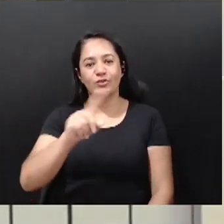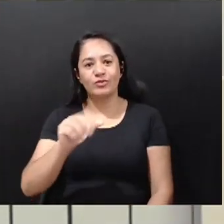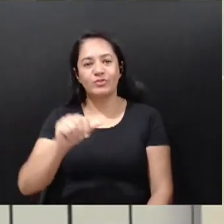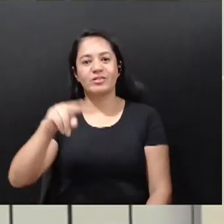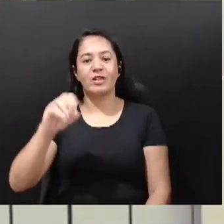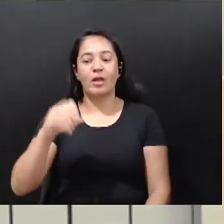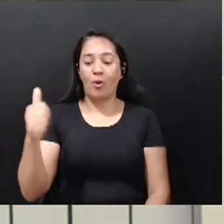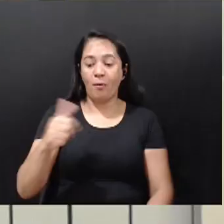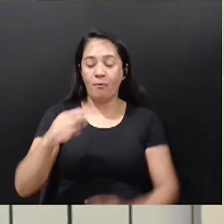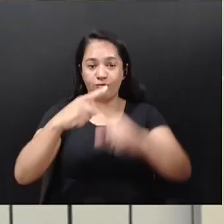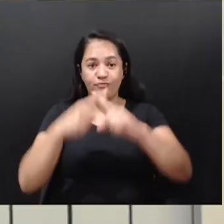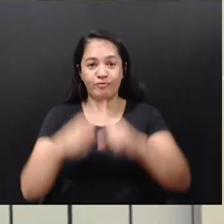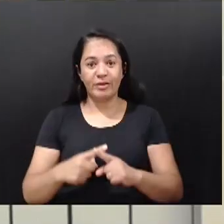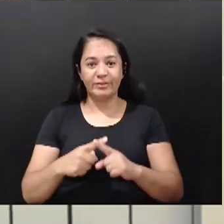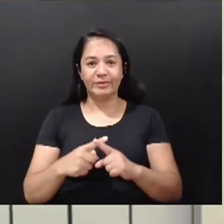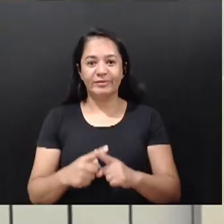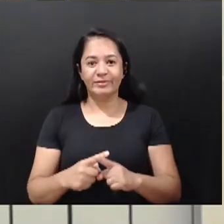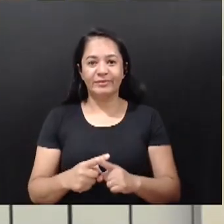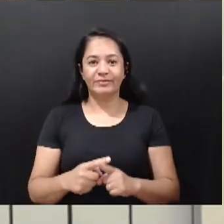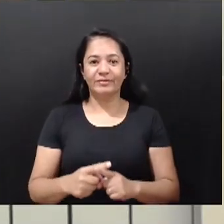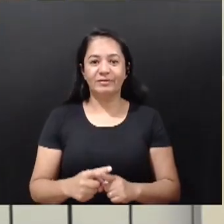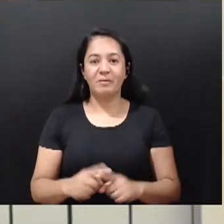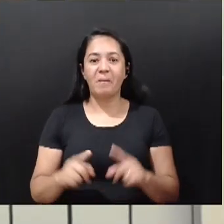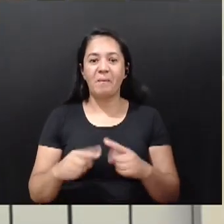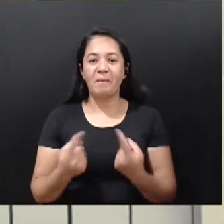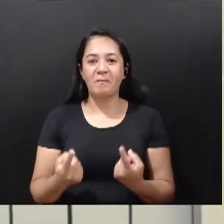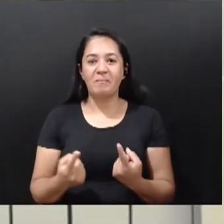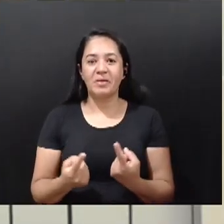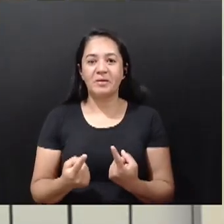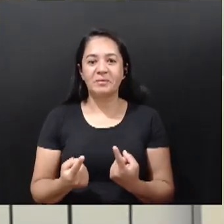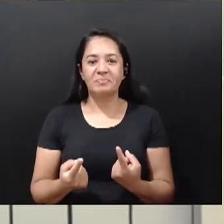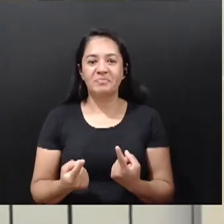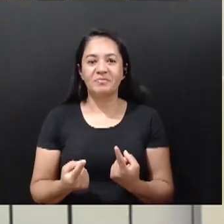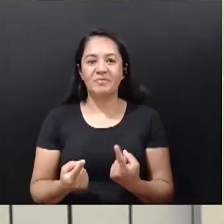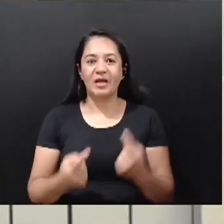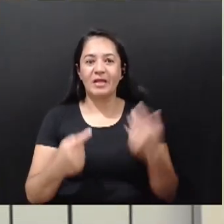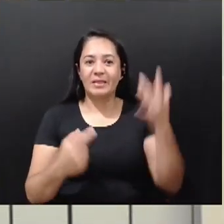Paulista e nem tomaram conhecimento do adversário.